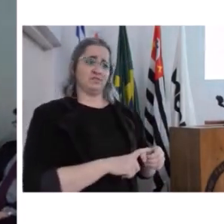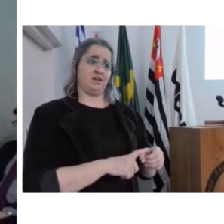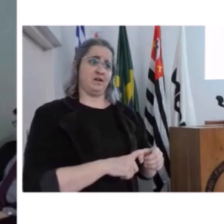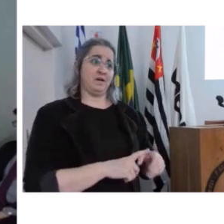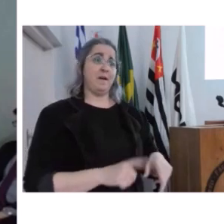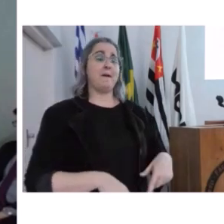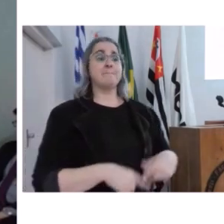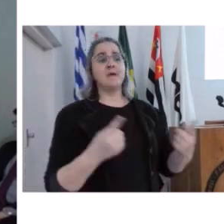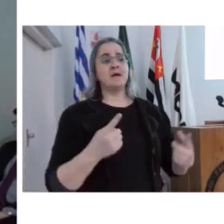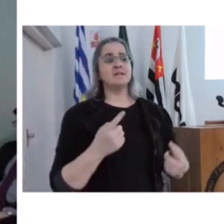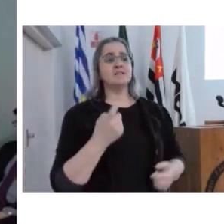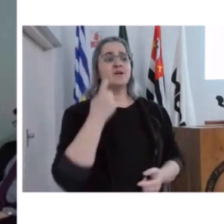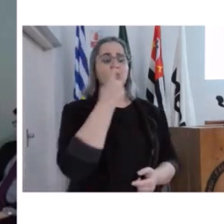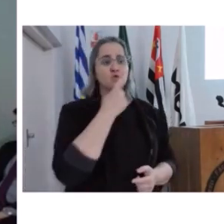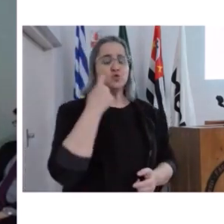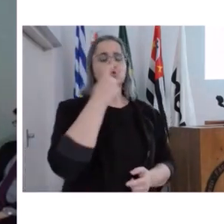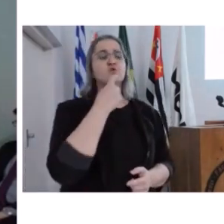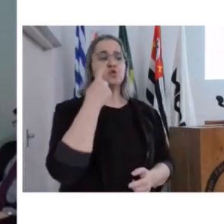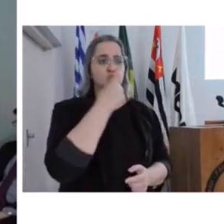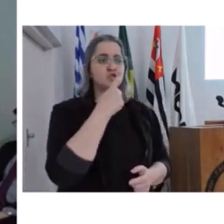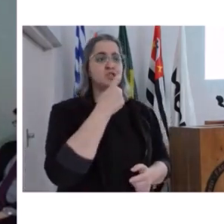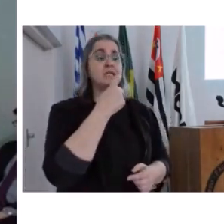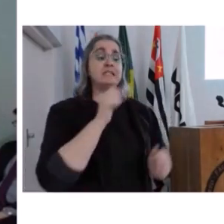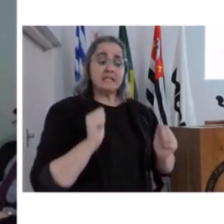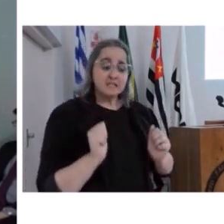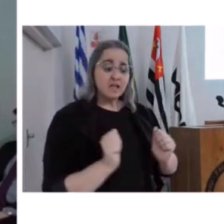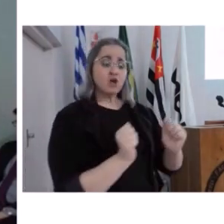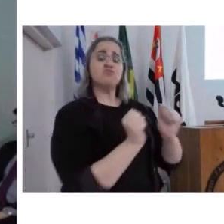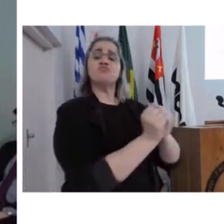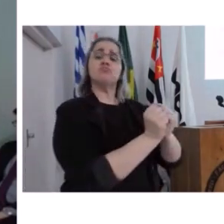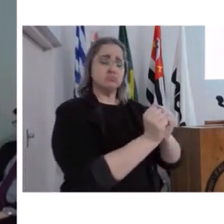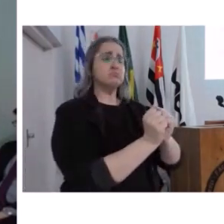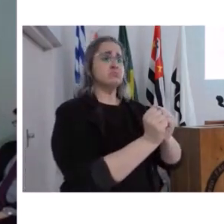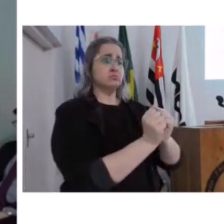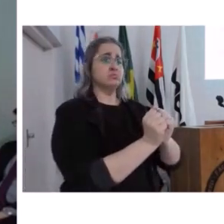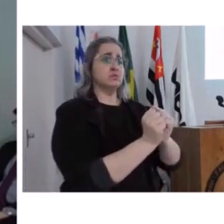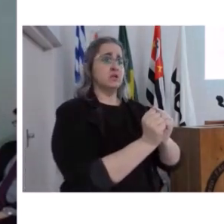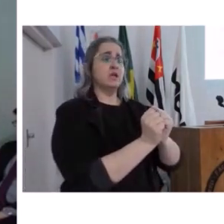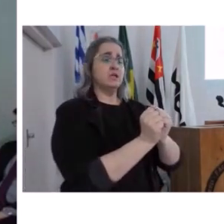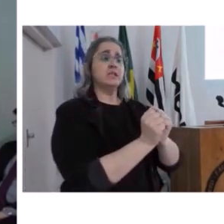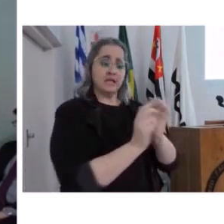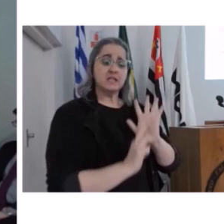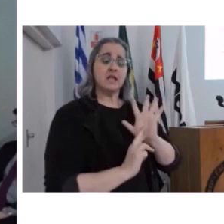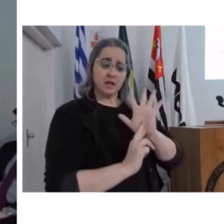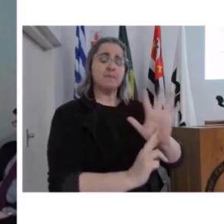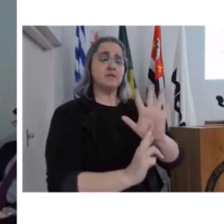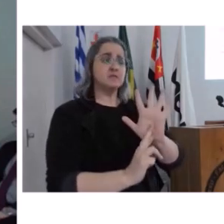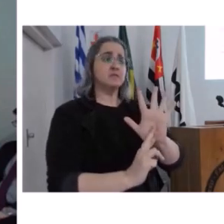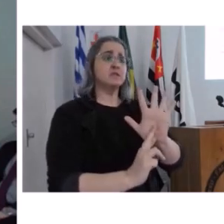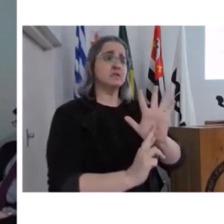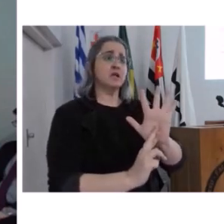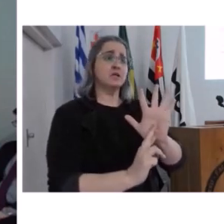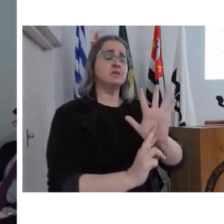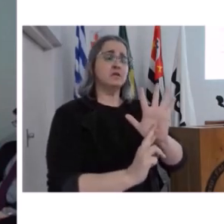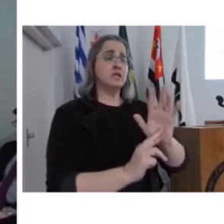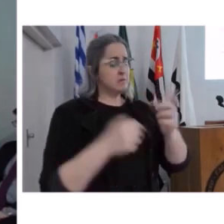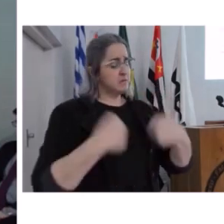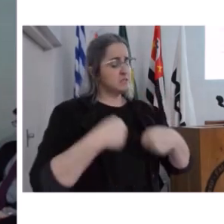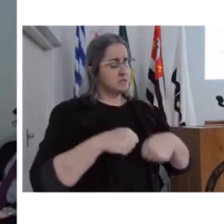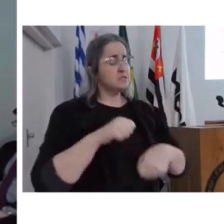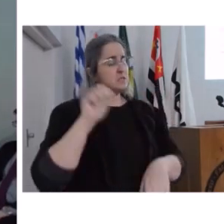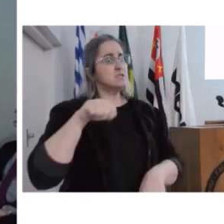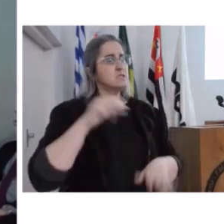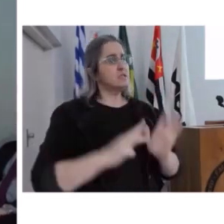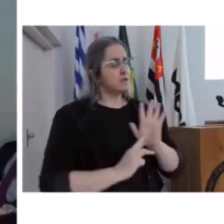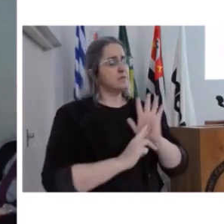a odontologia, ela tem que estar emplacada nesses grupos. E ela tem que ser e tem que ser muito bem representada, né? Então,